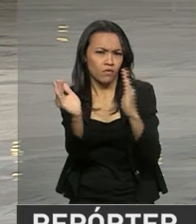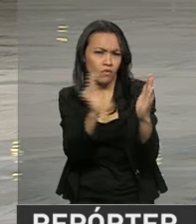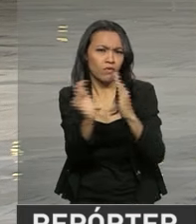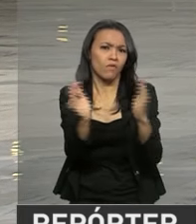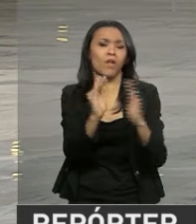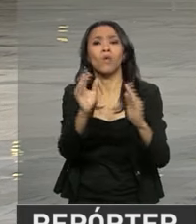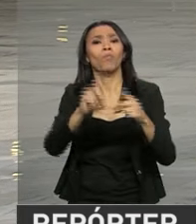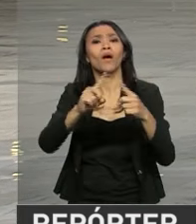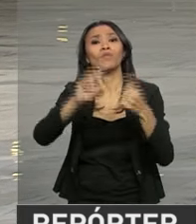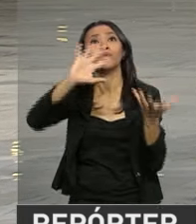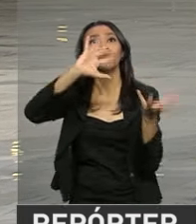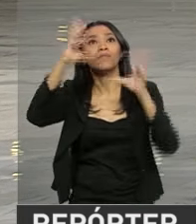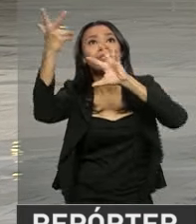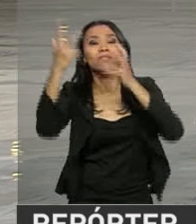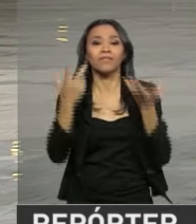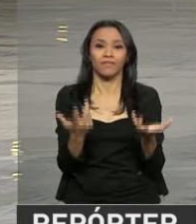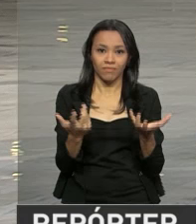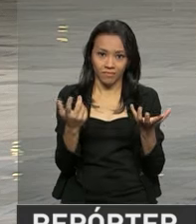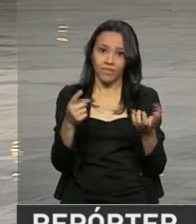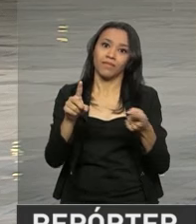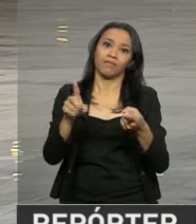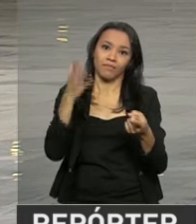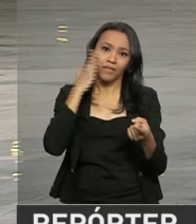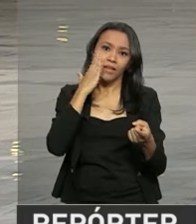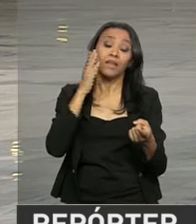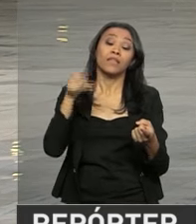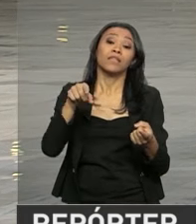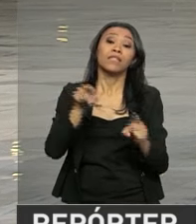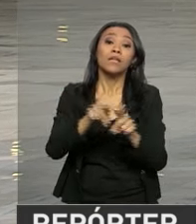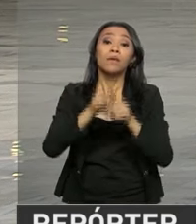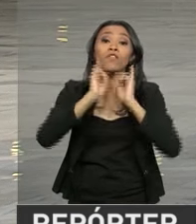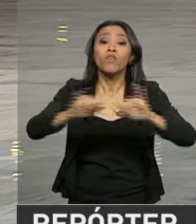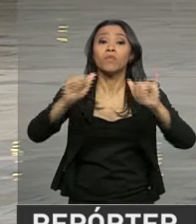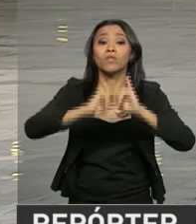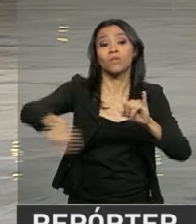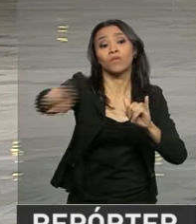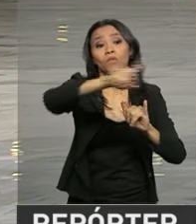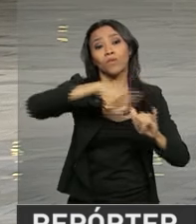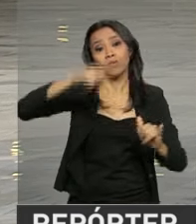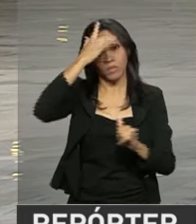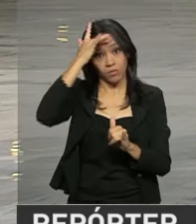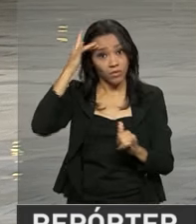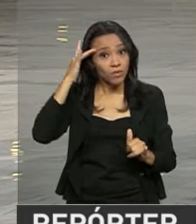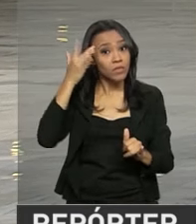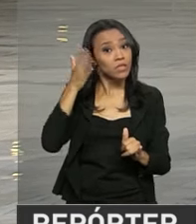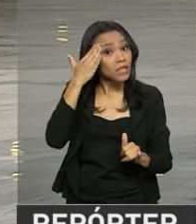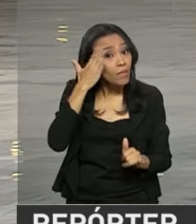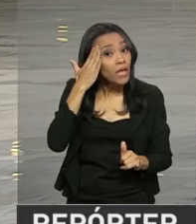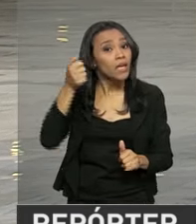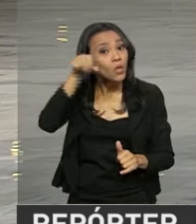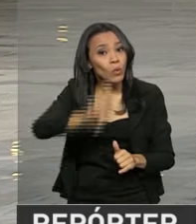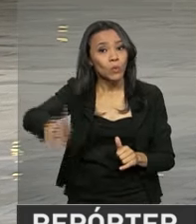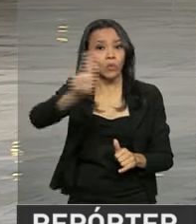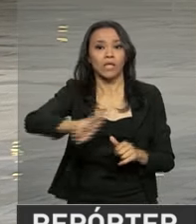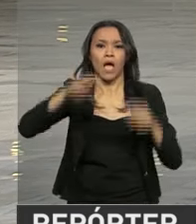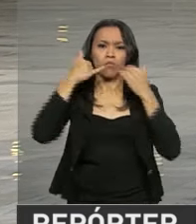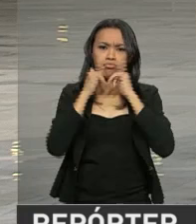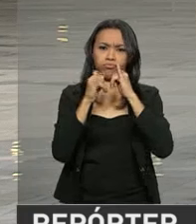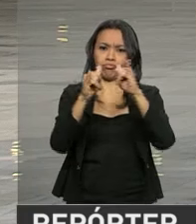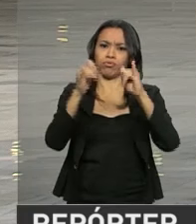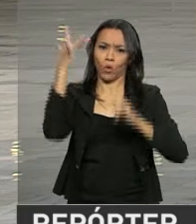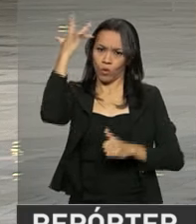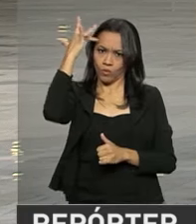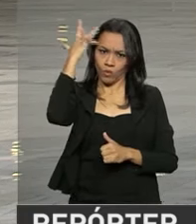condições de geração de eletricidade, dando mais informações para os consumidores usarem a eletricidade de